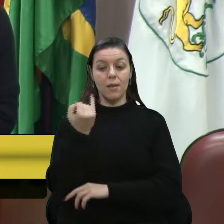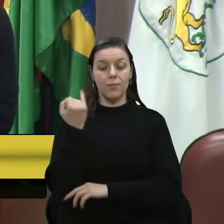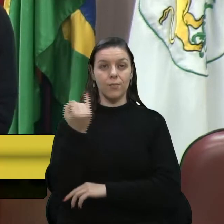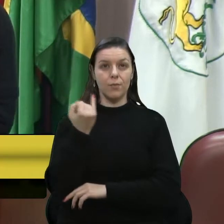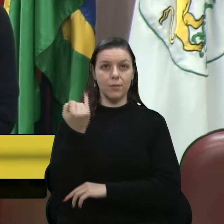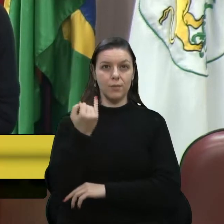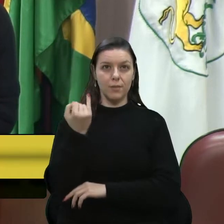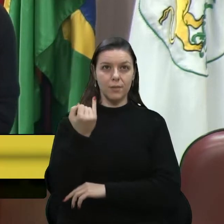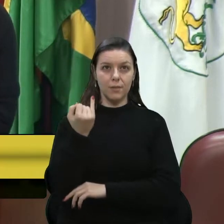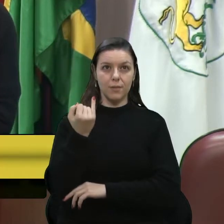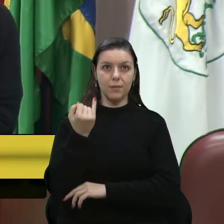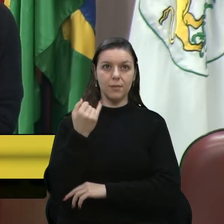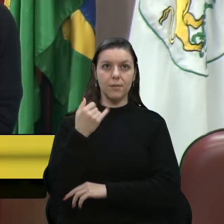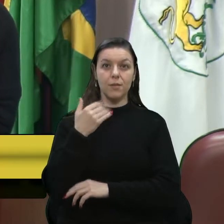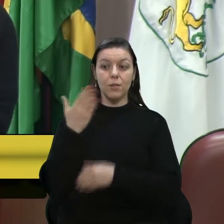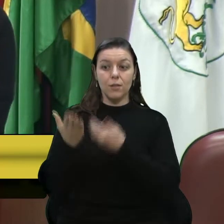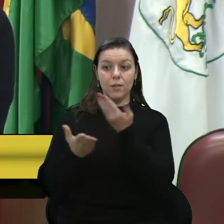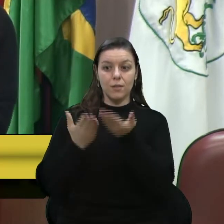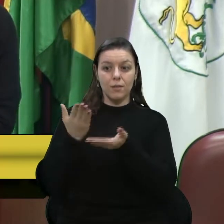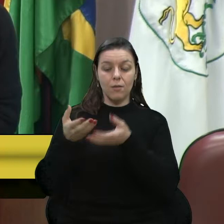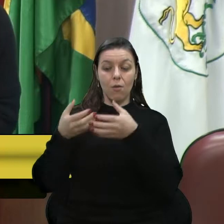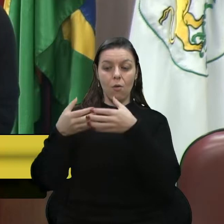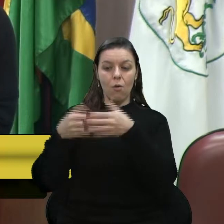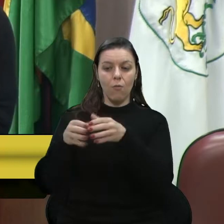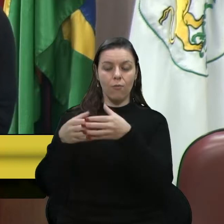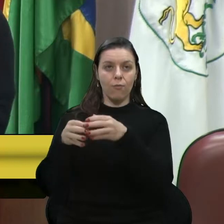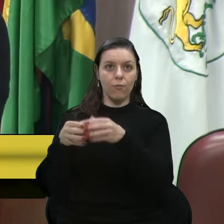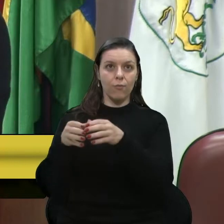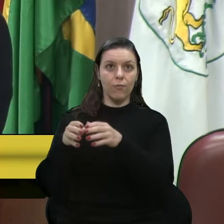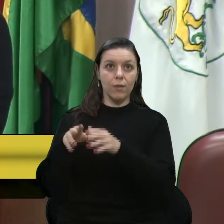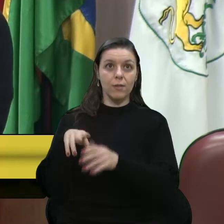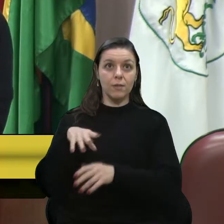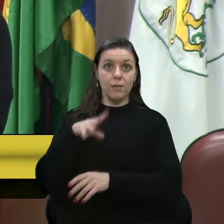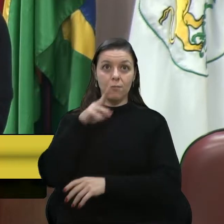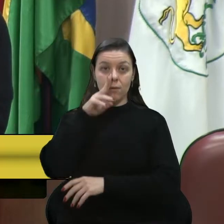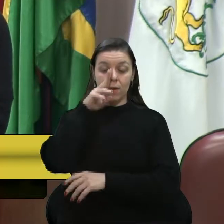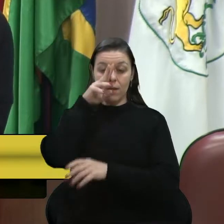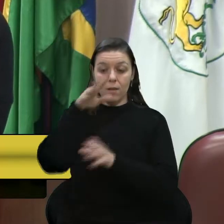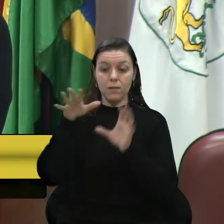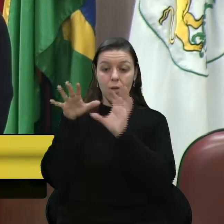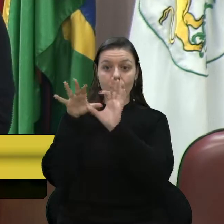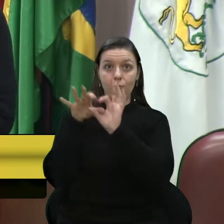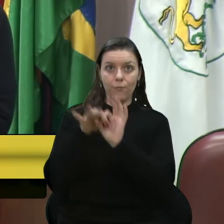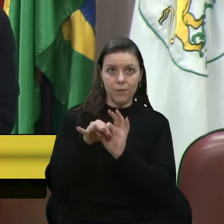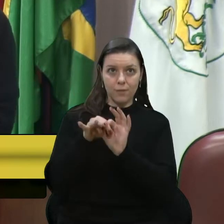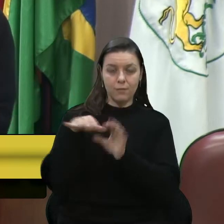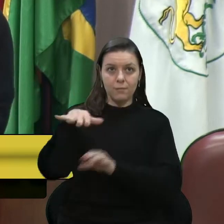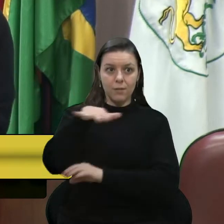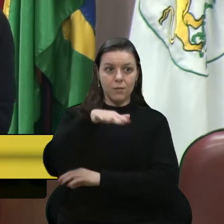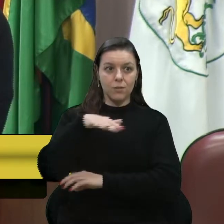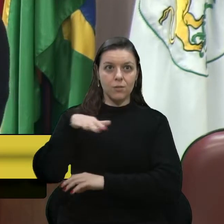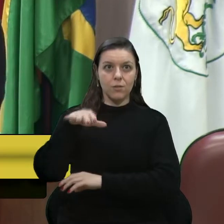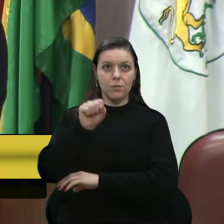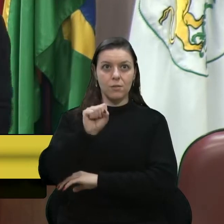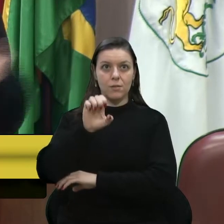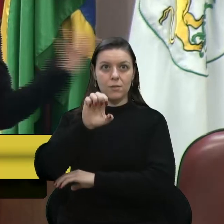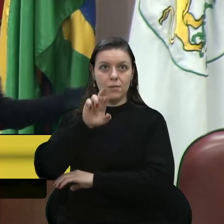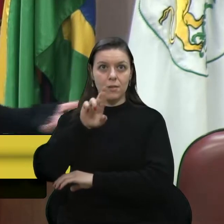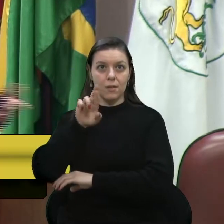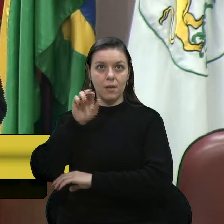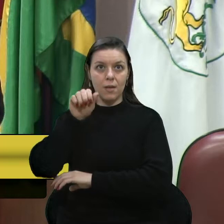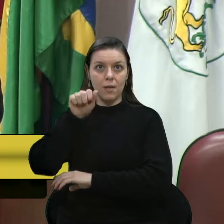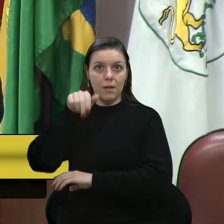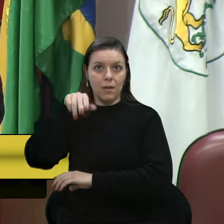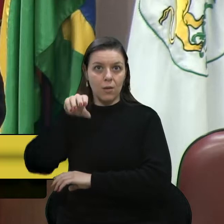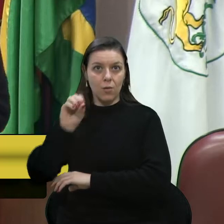importância do serviço de convivência e fortalecimento de vínculos na região do Serrano. Hoje eu escolhi passar